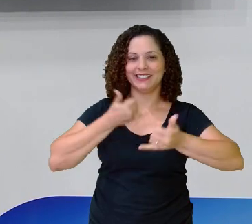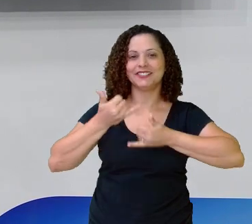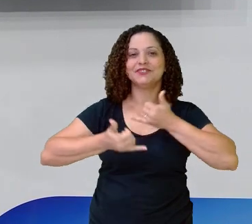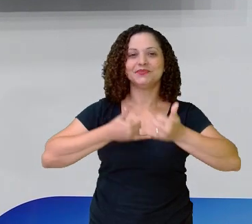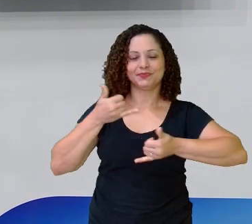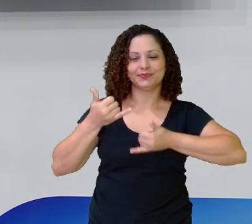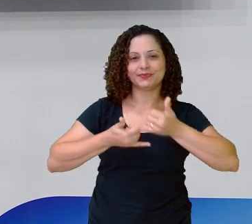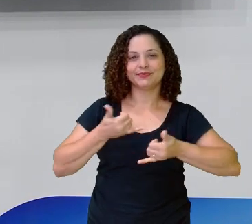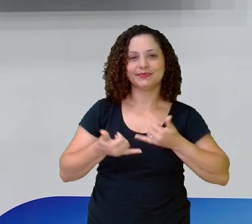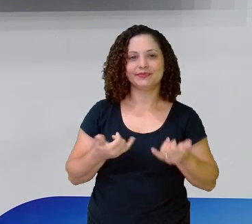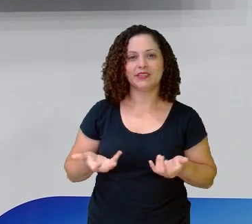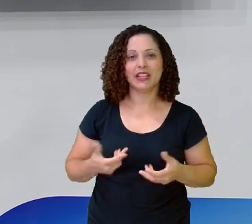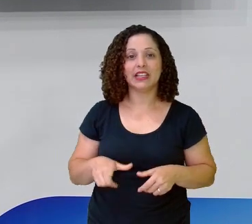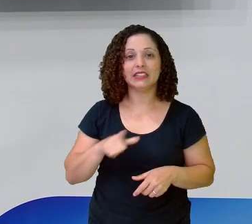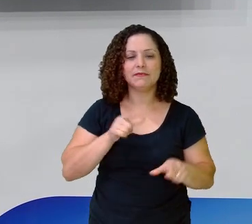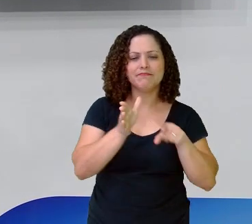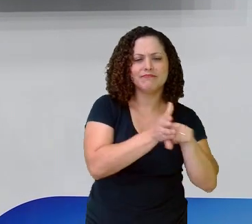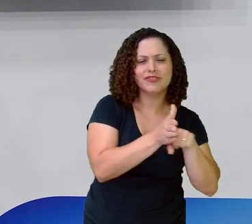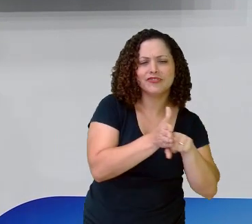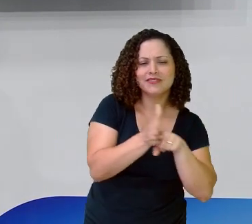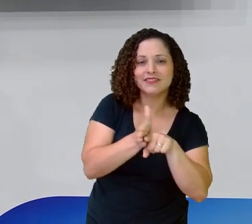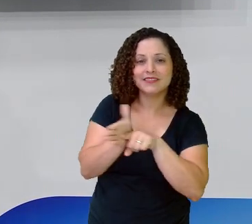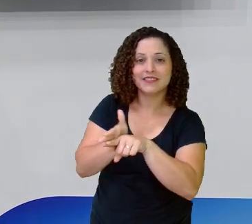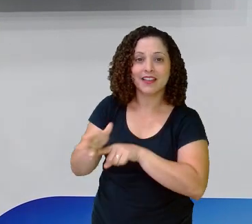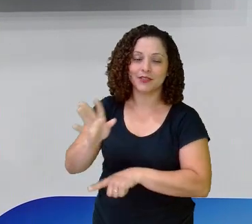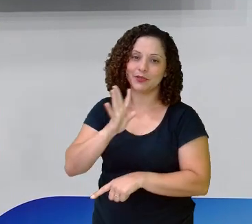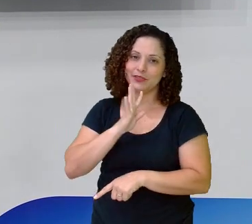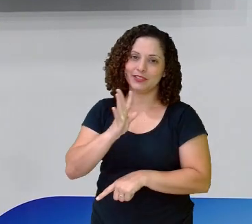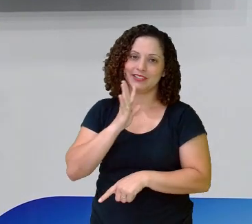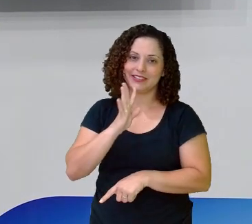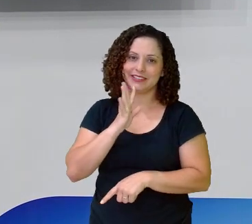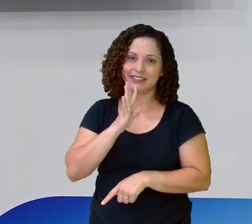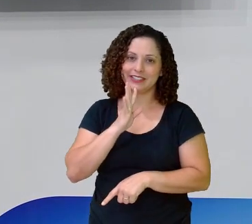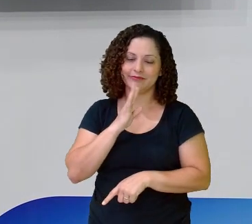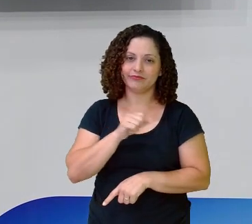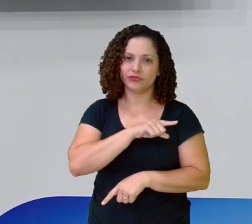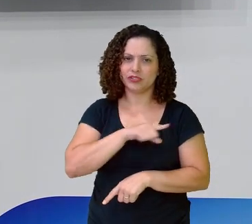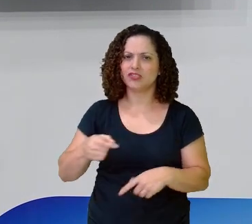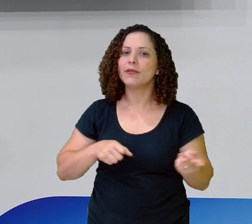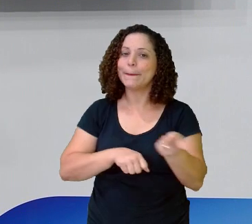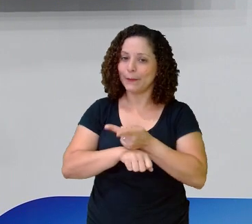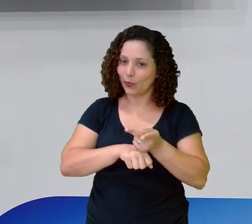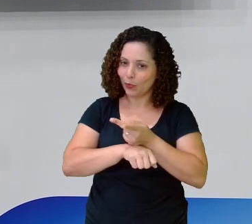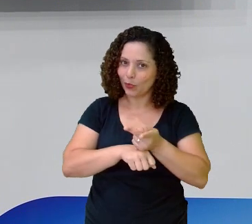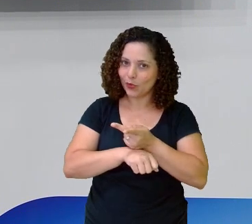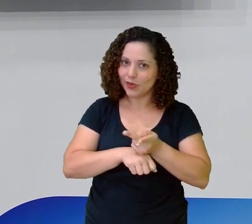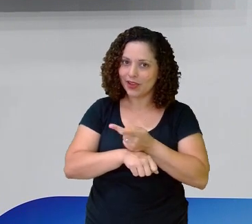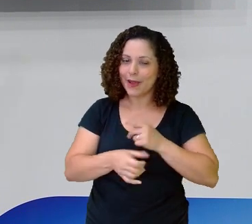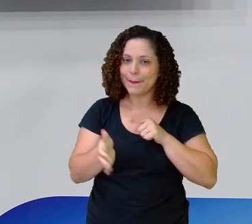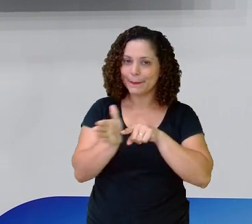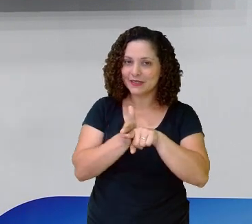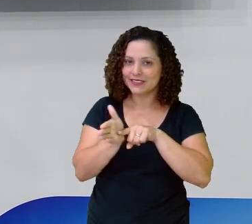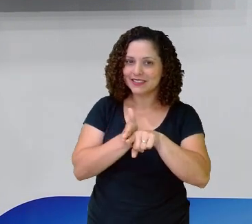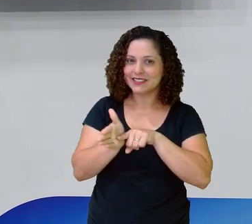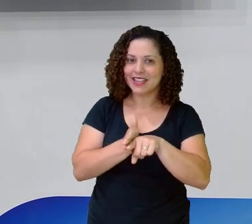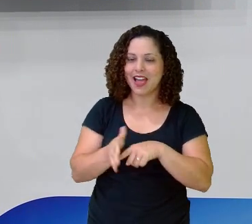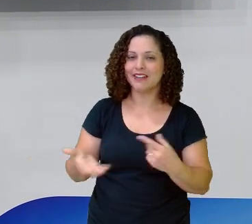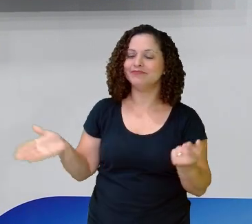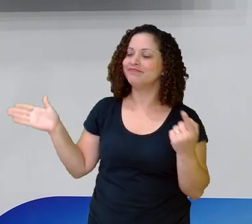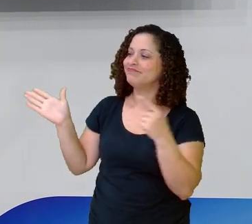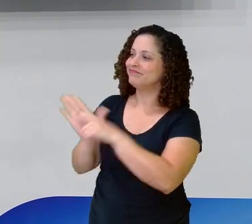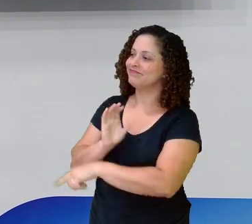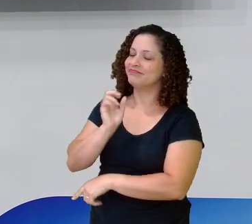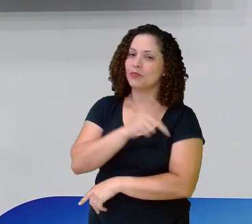De explorar o jogo. E a intenção é essa mesmo. Não deixem de procurar, não. Respondam. Professor